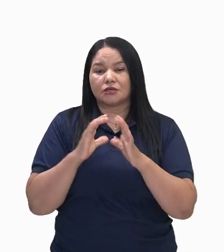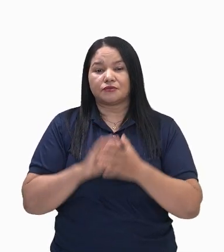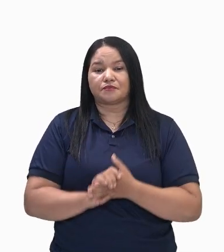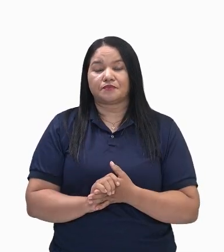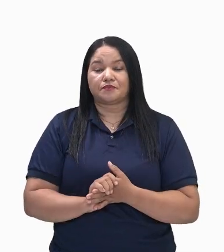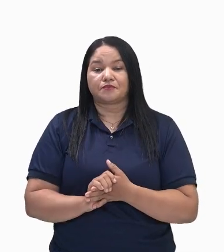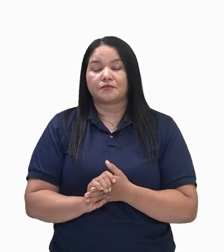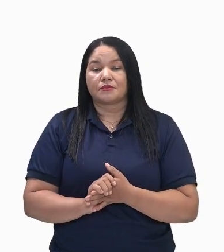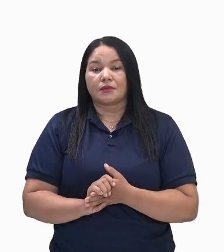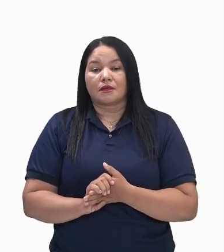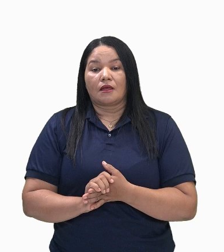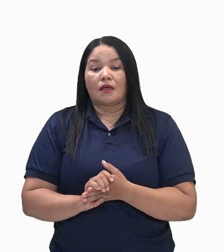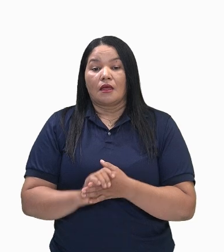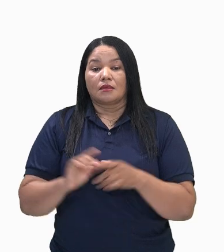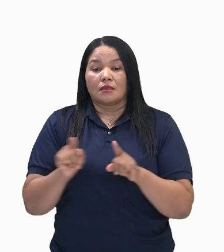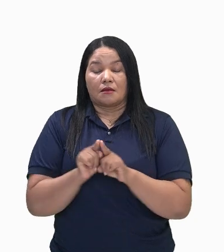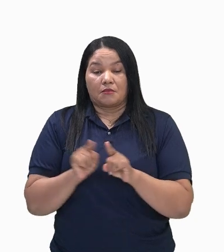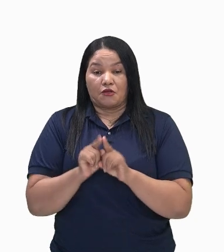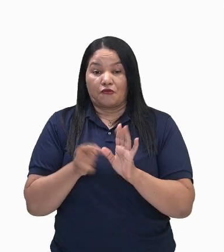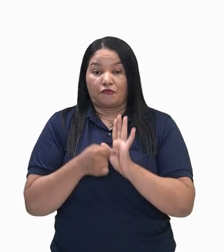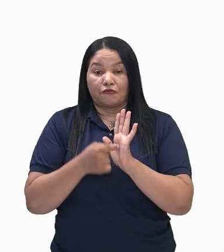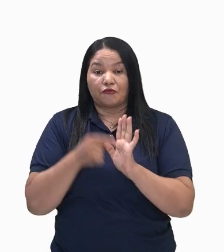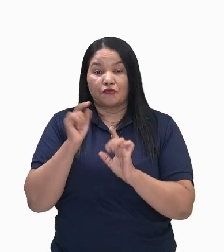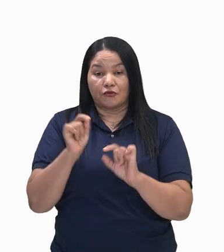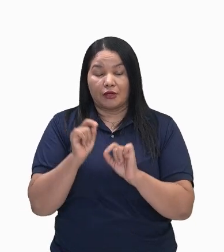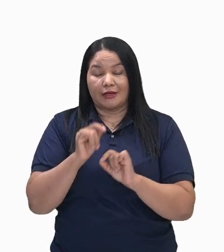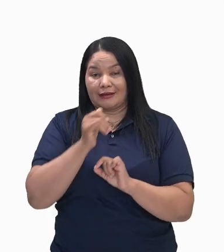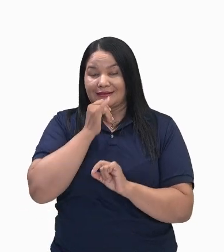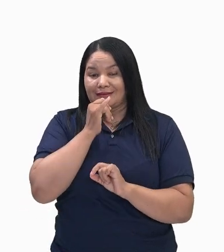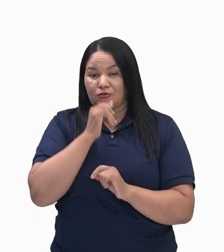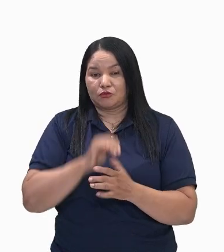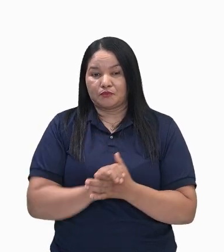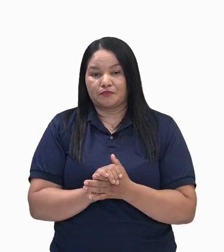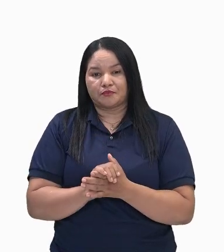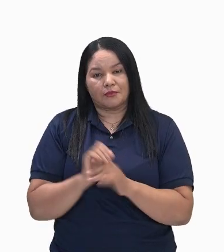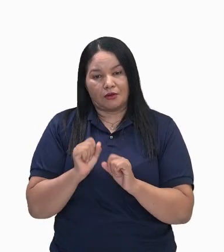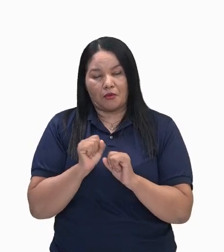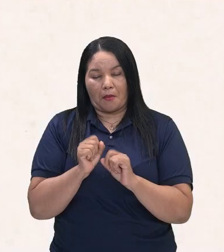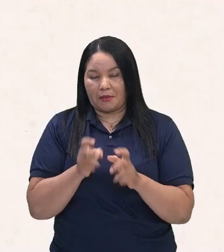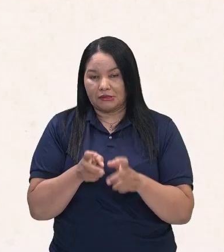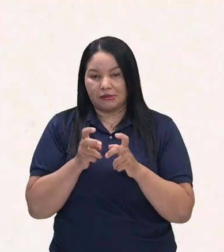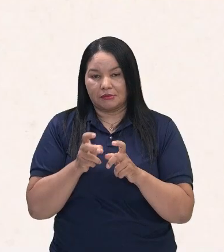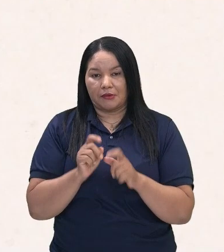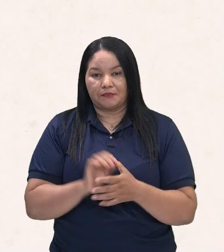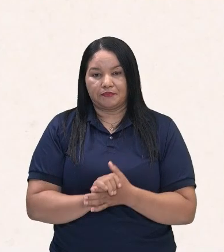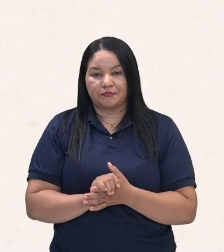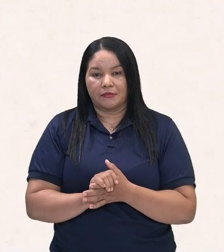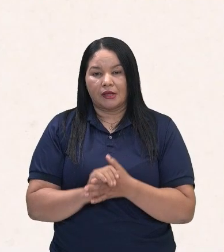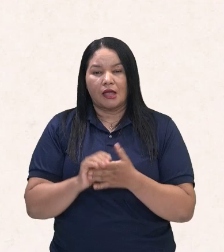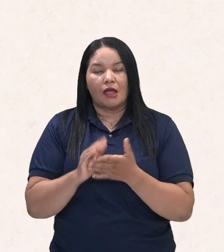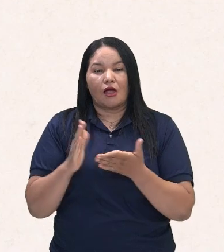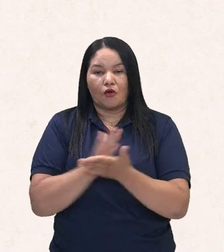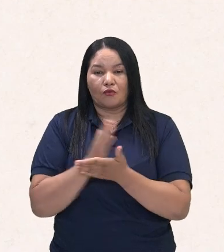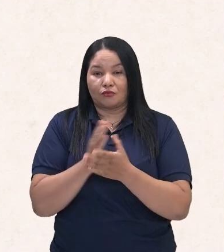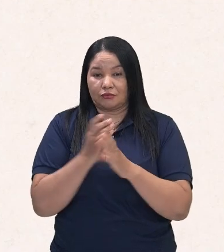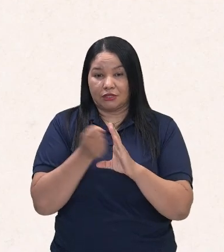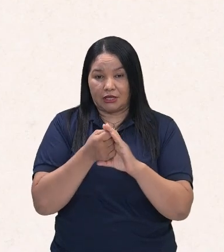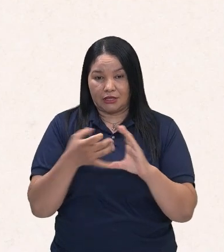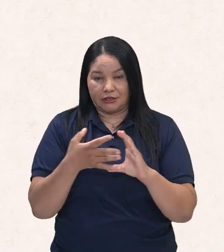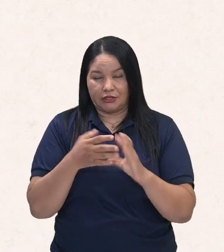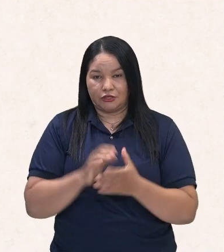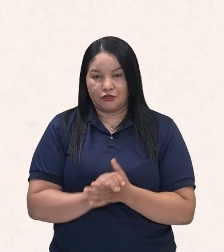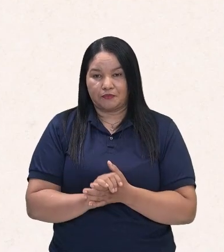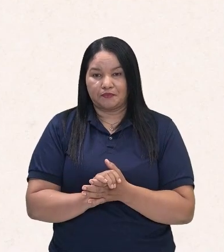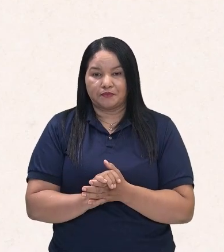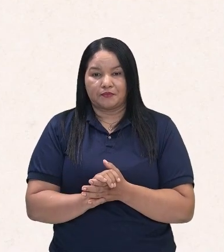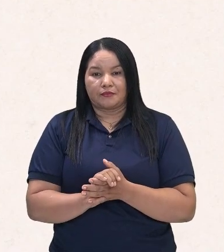colocar isso. Olha só aqui, um exemplo também que podemos perceber são algumas características.